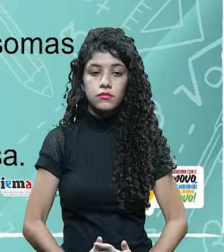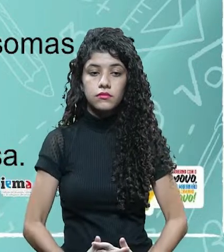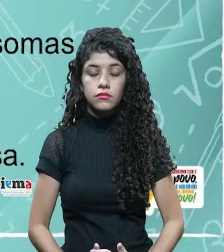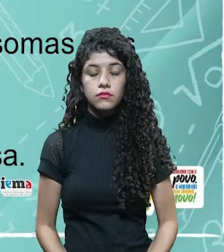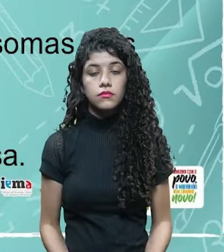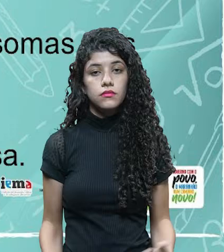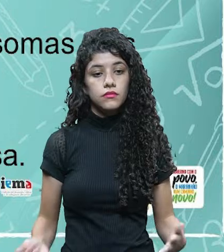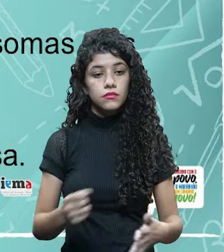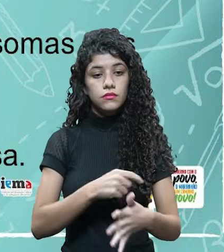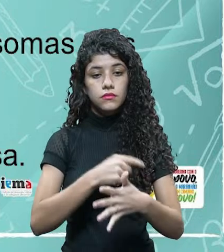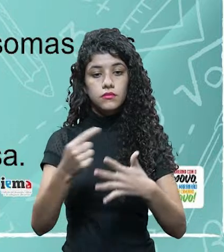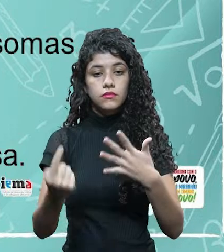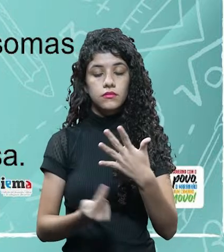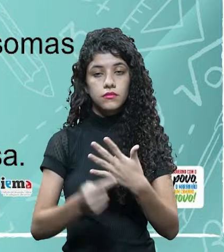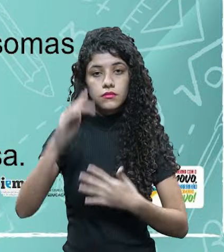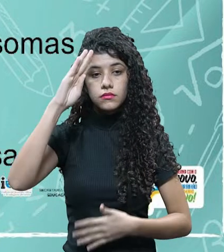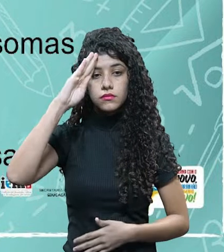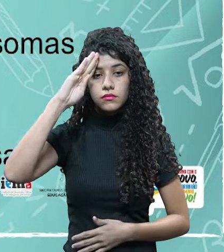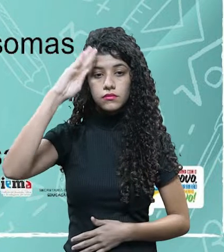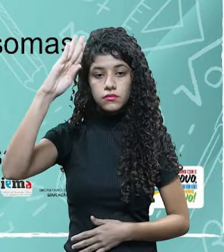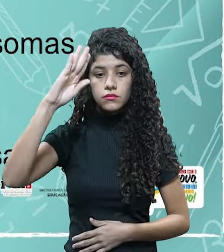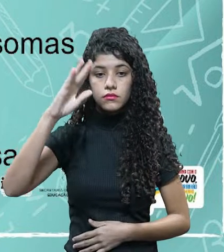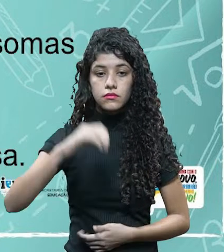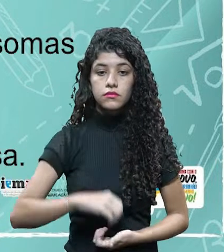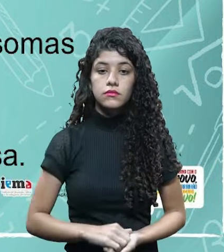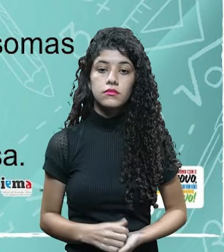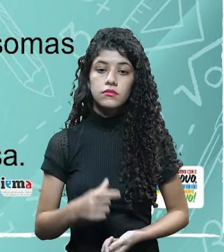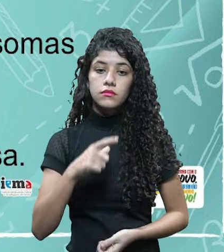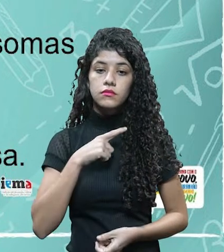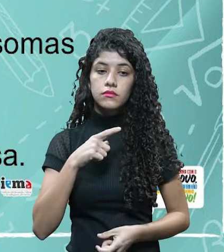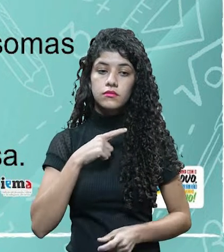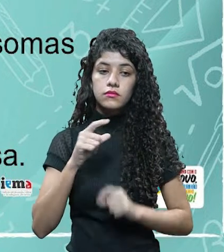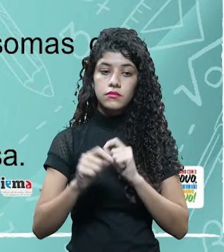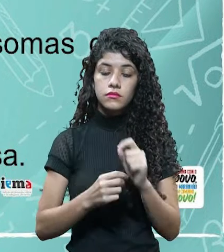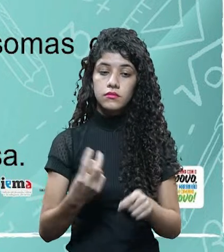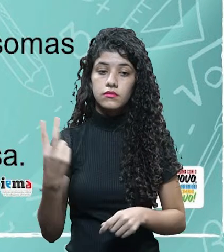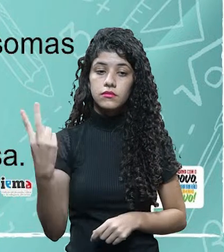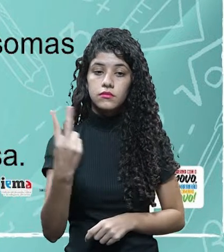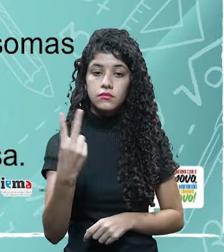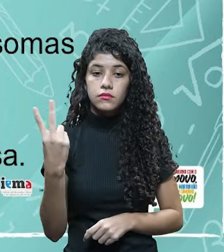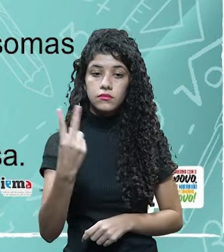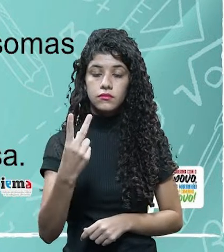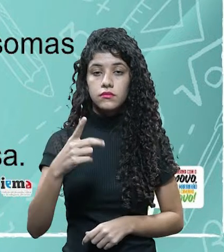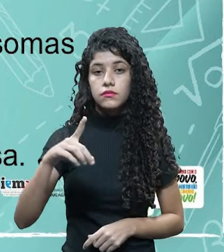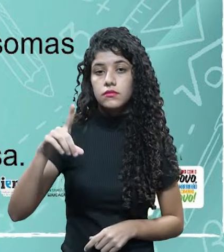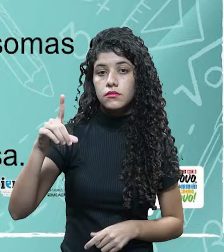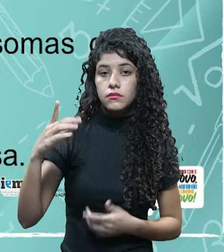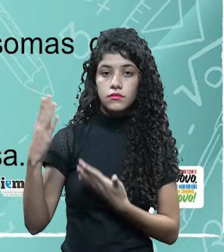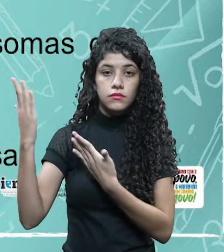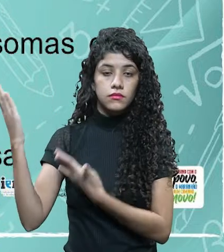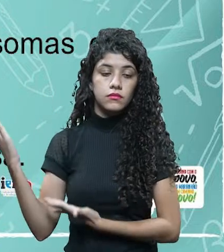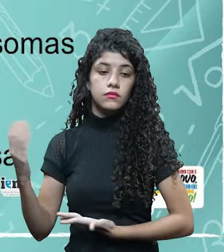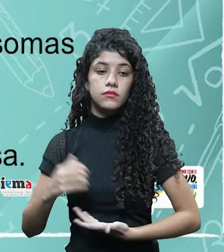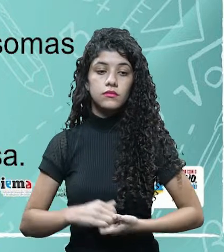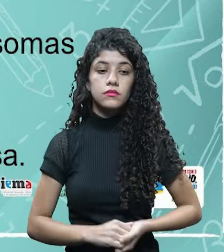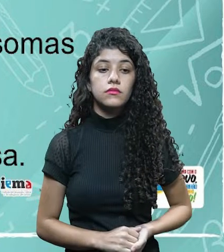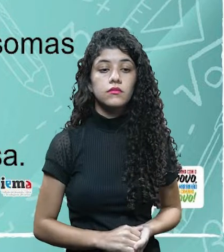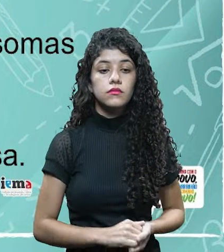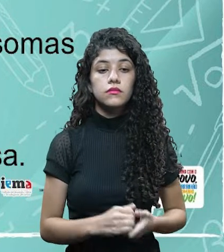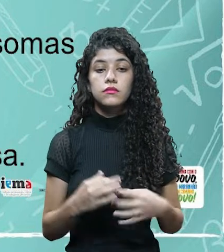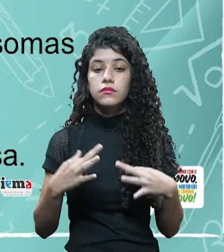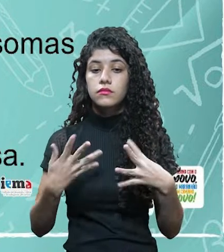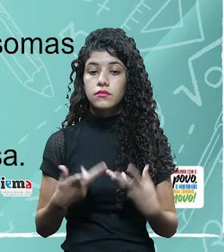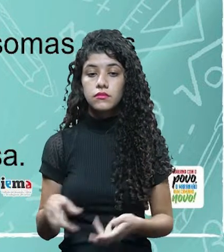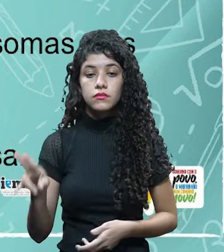E aqui vamos ver os principais tópicos. Para todo fato contábil, haverá no mínimo 2 lançamentos, um débito e o